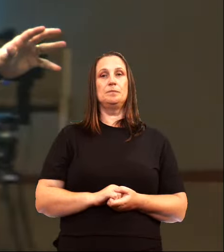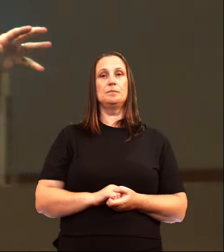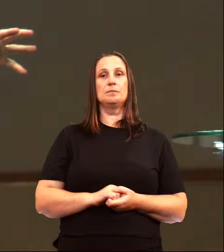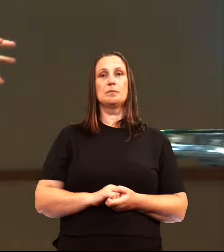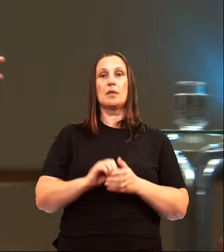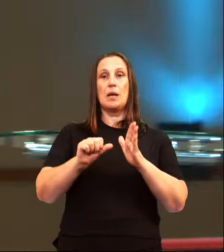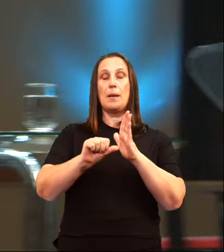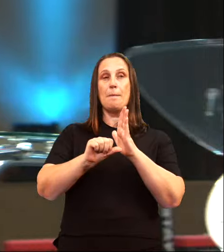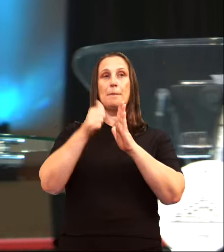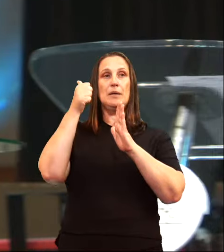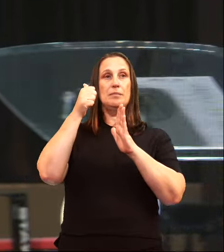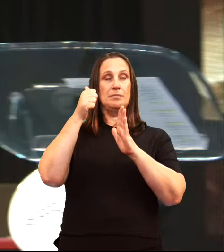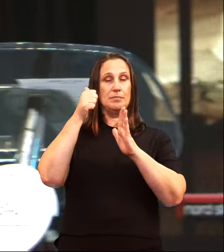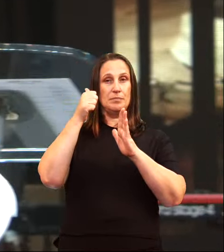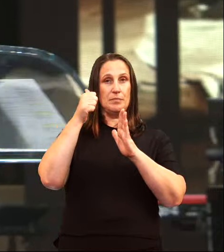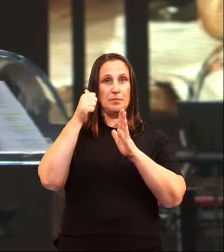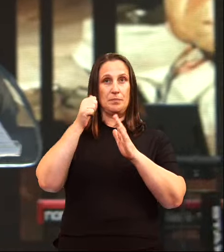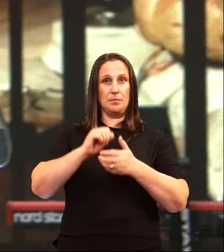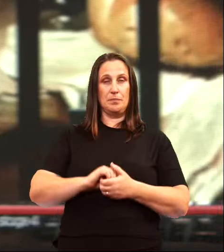Primeiro,